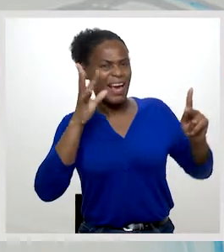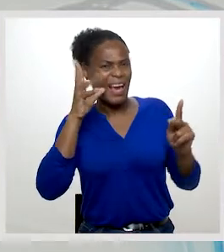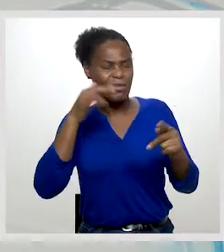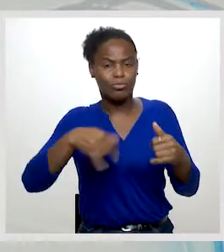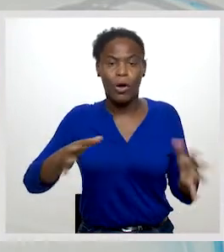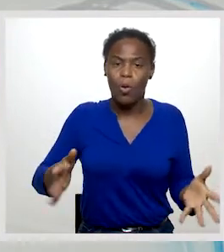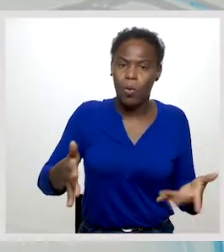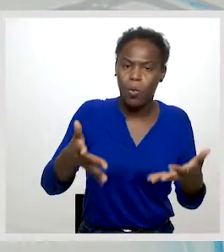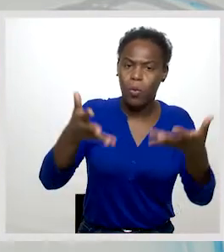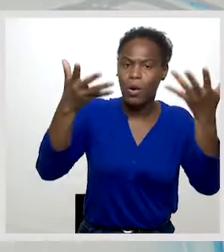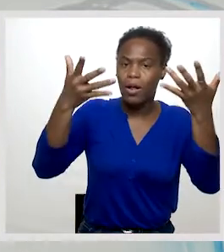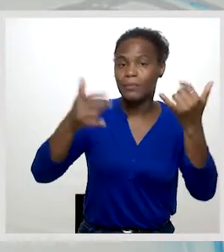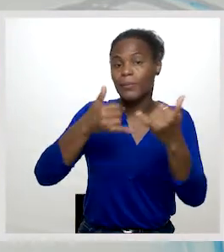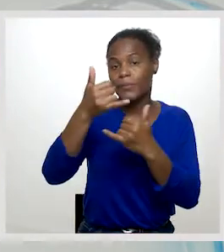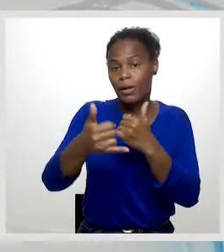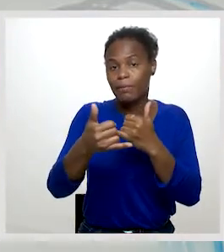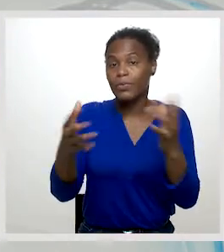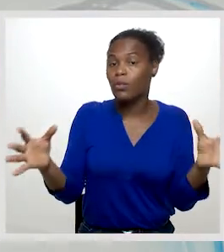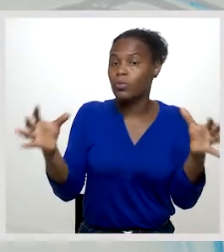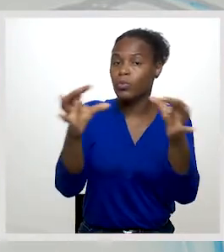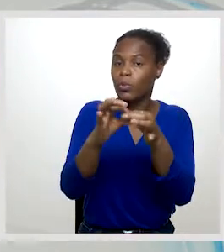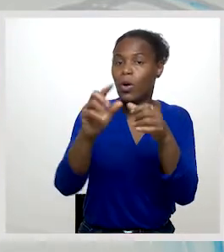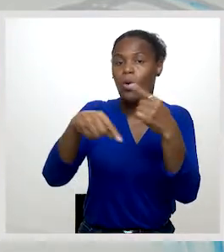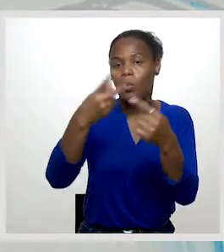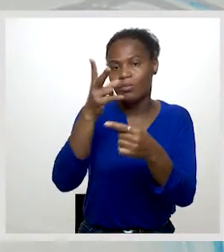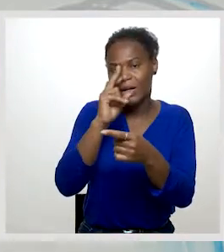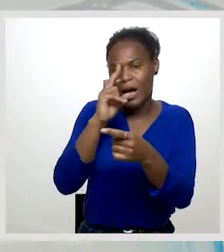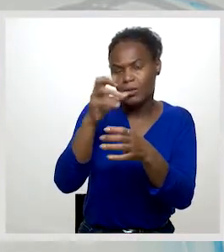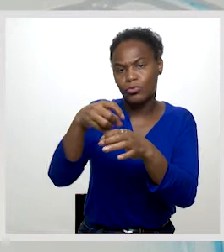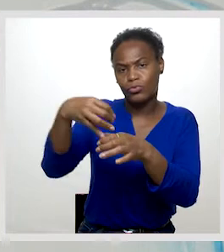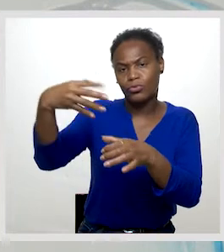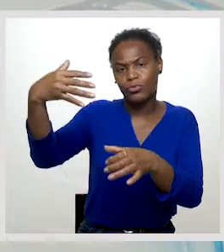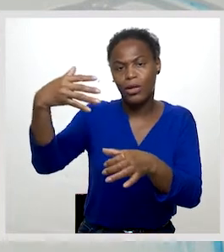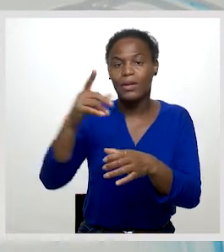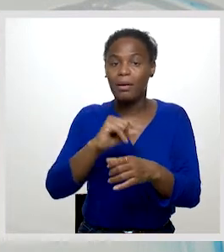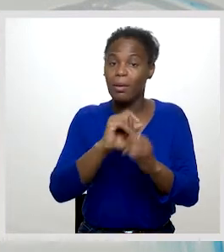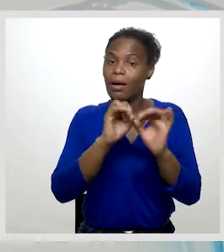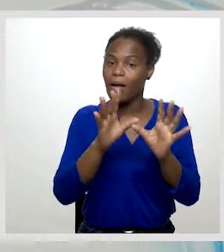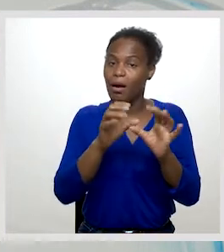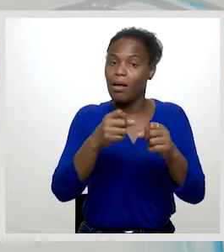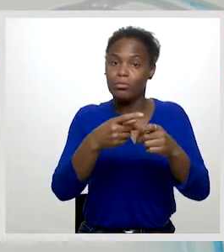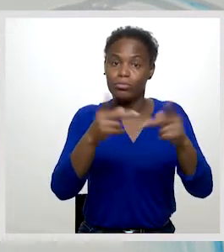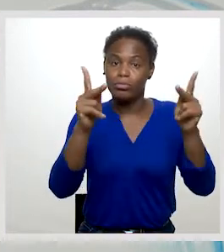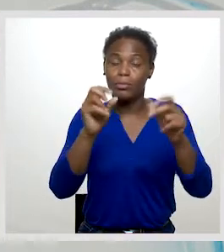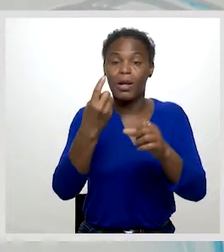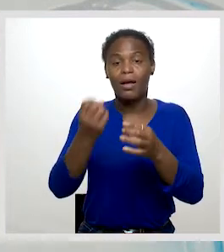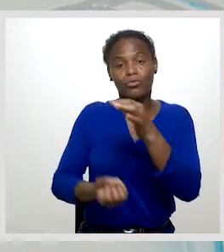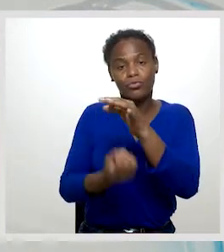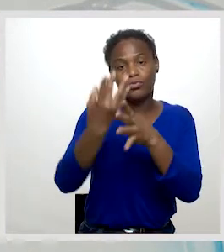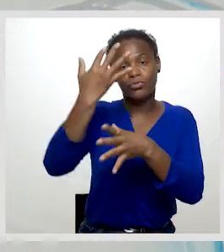quê? Inconsequentemente, foram associadas com outros gases também, obviamente, libertados pelas